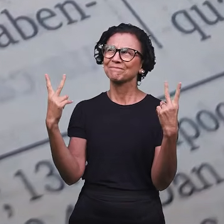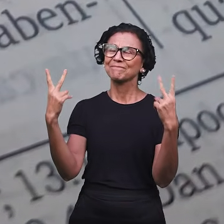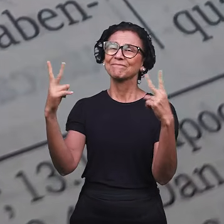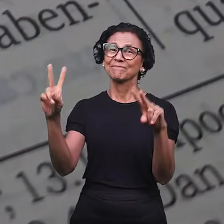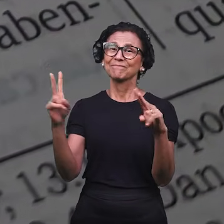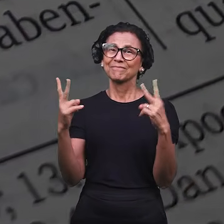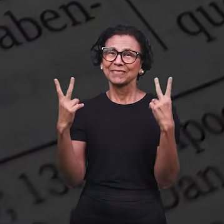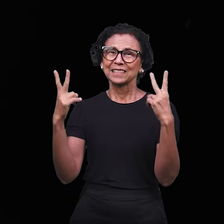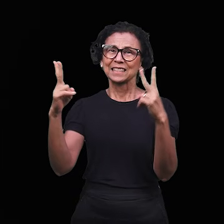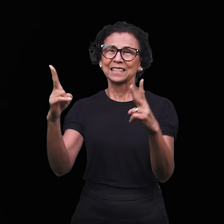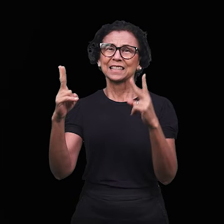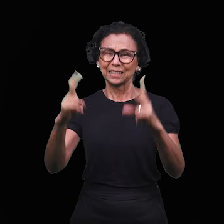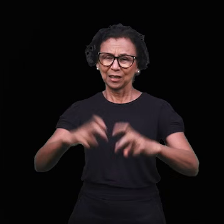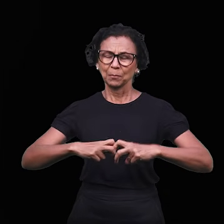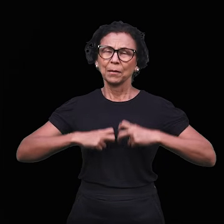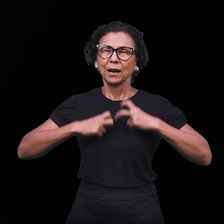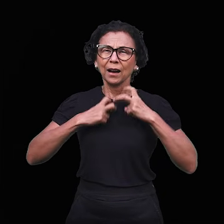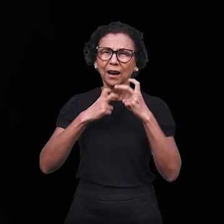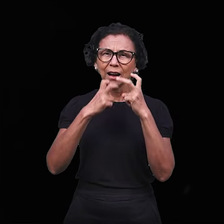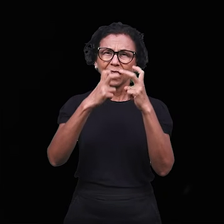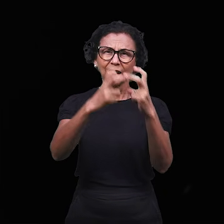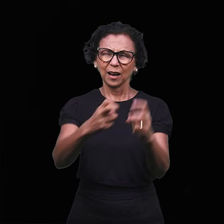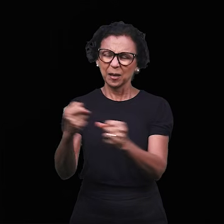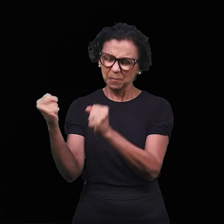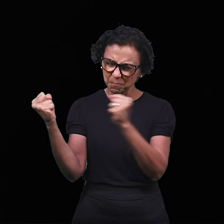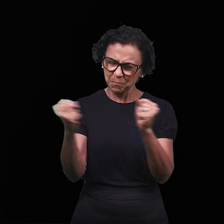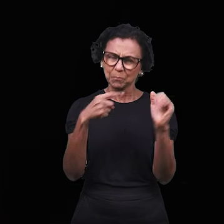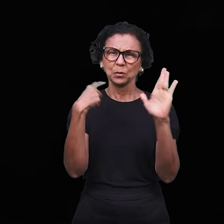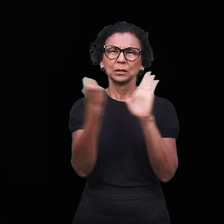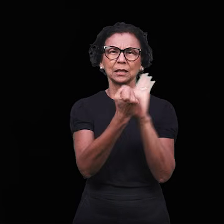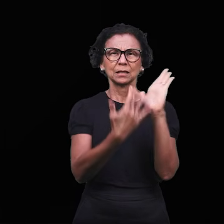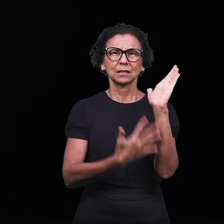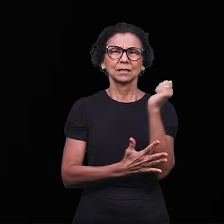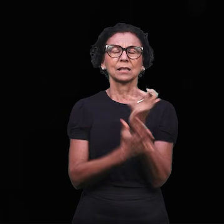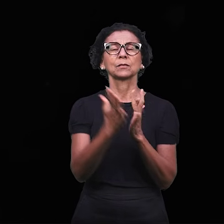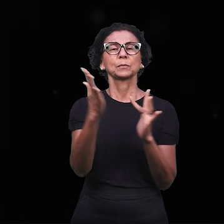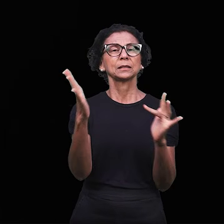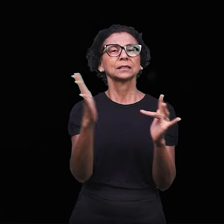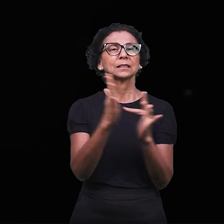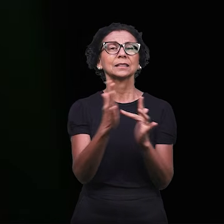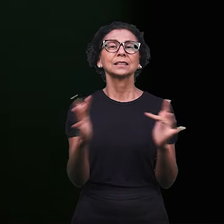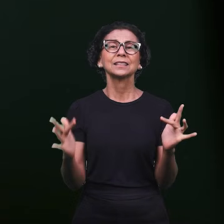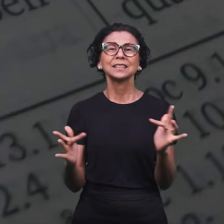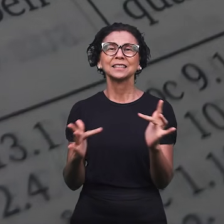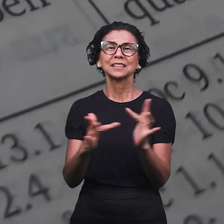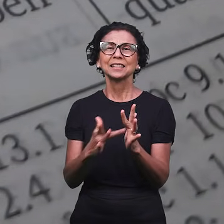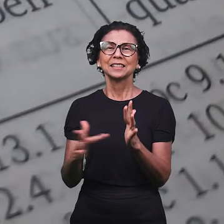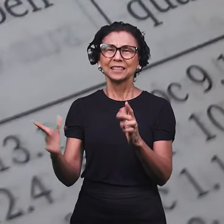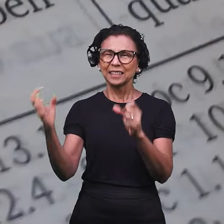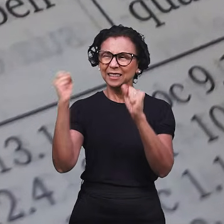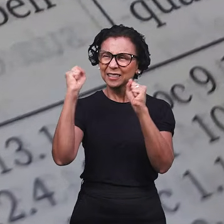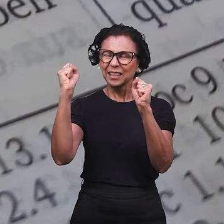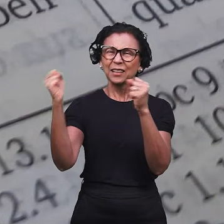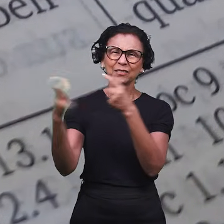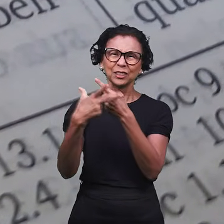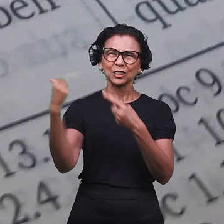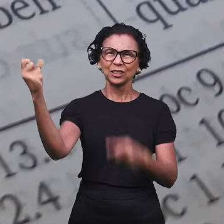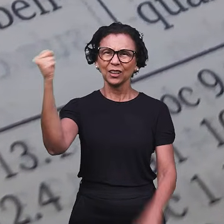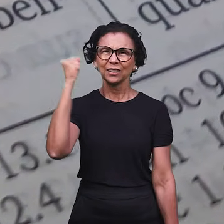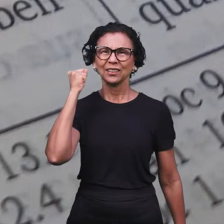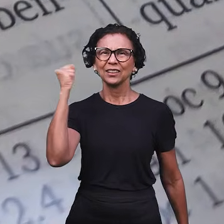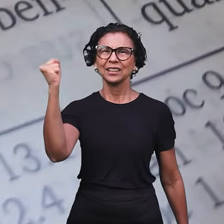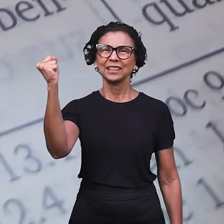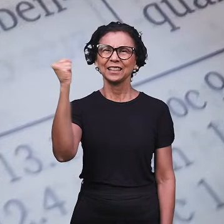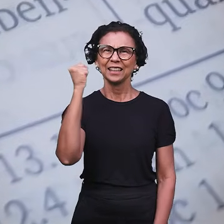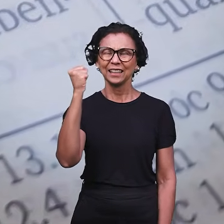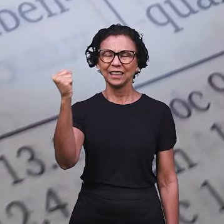Jesus. E quem tiver Teu sangue sobre si terá vitória,